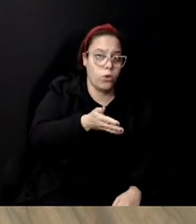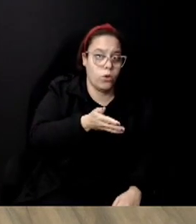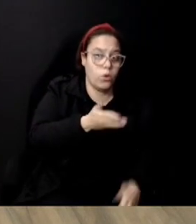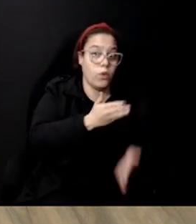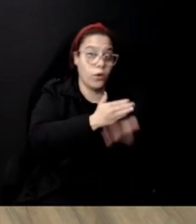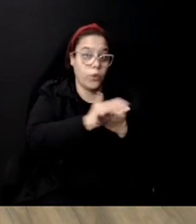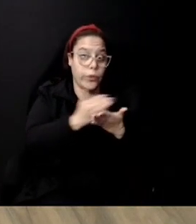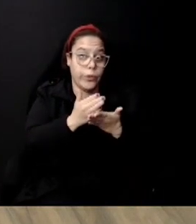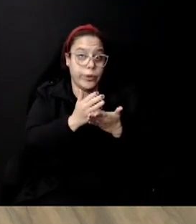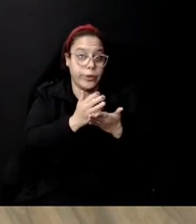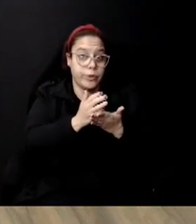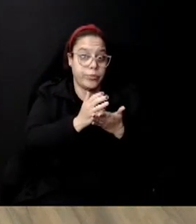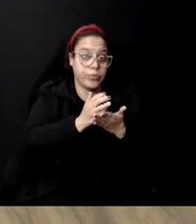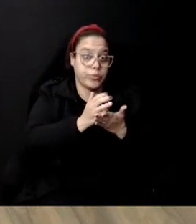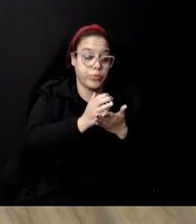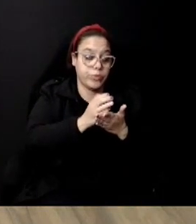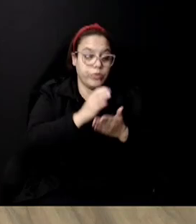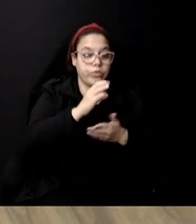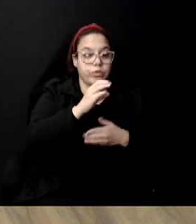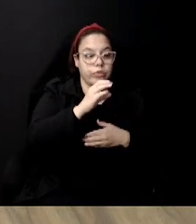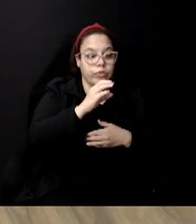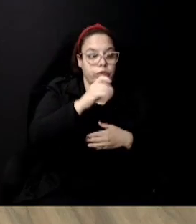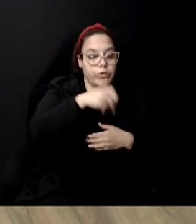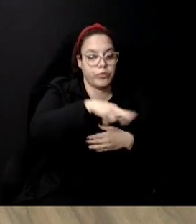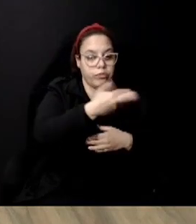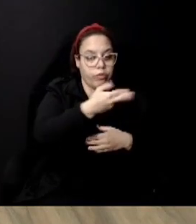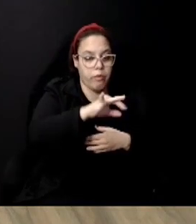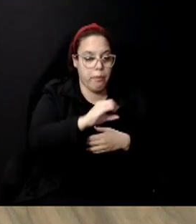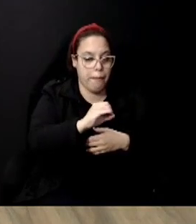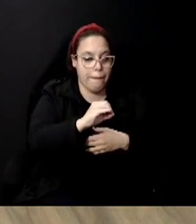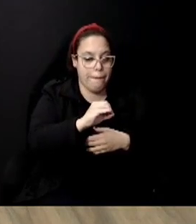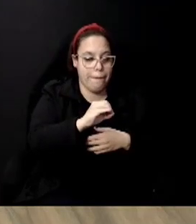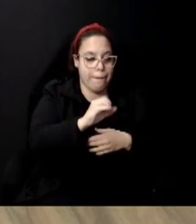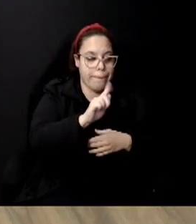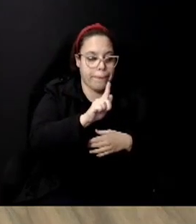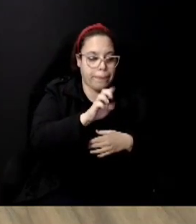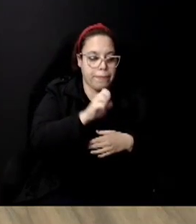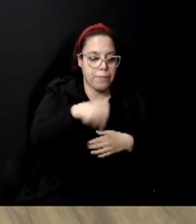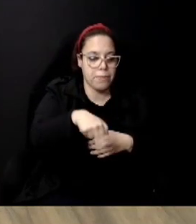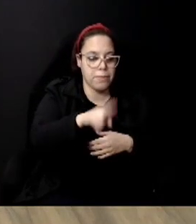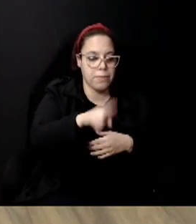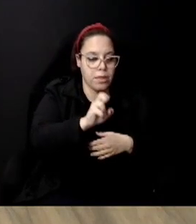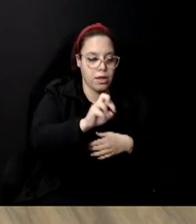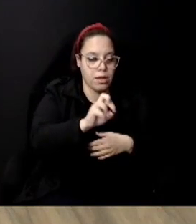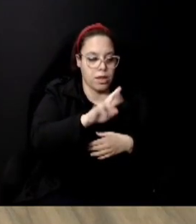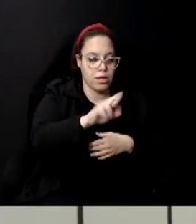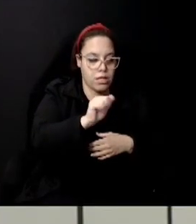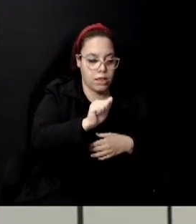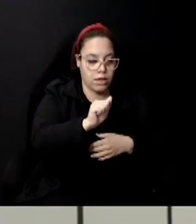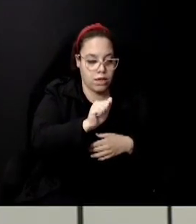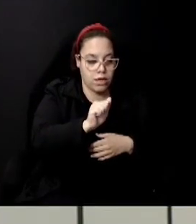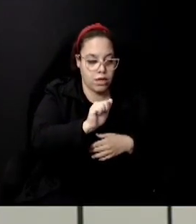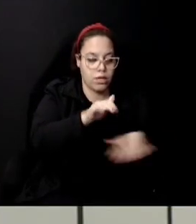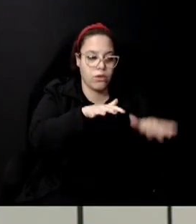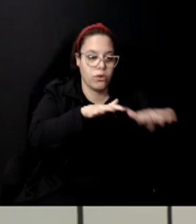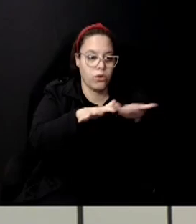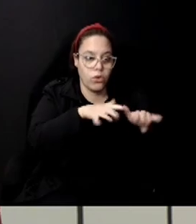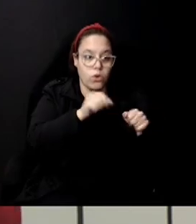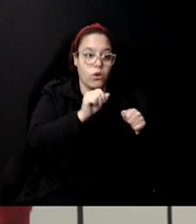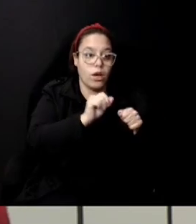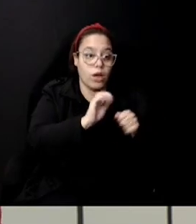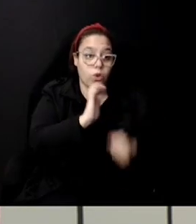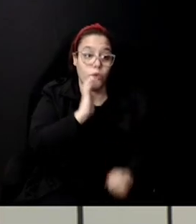de Genebra que foi determinado, e aí entende-se que naquele momento a ação